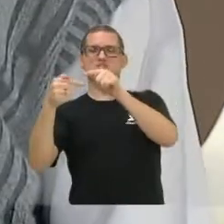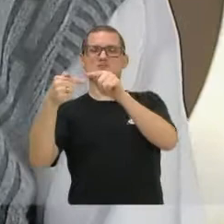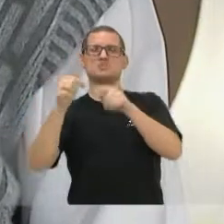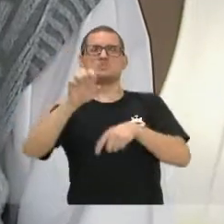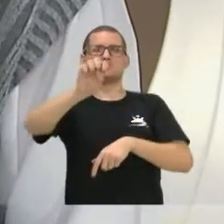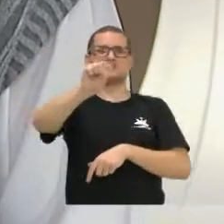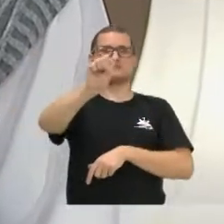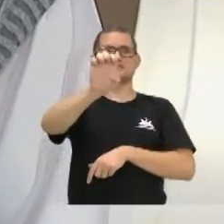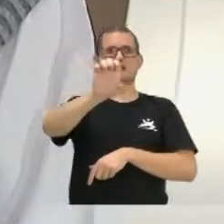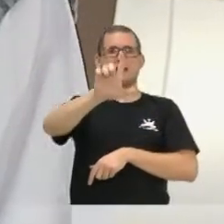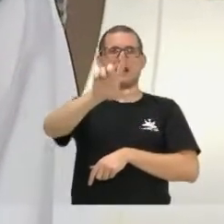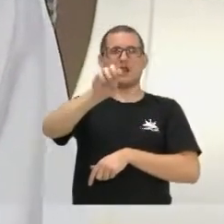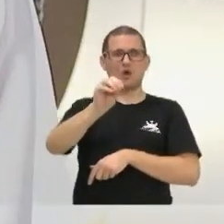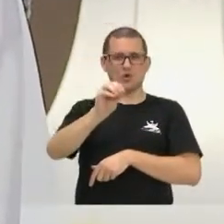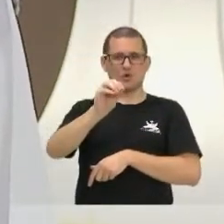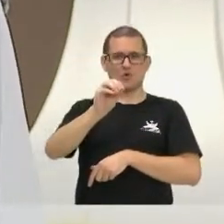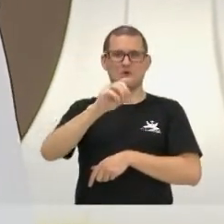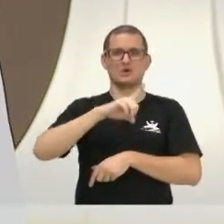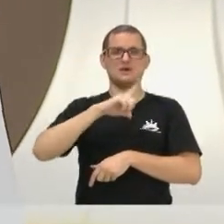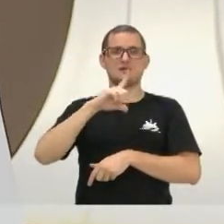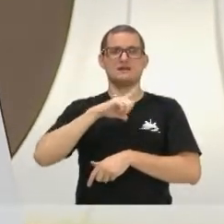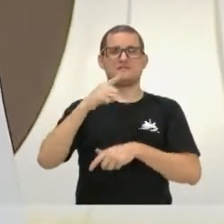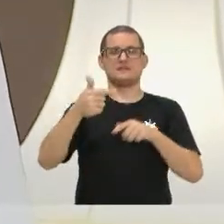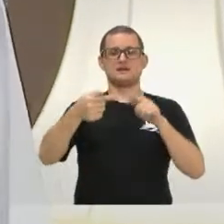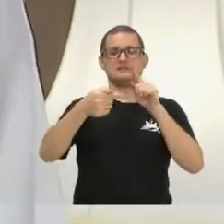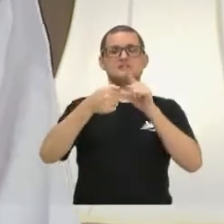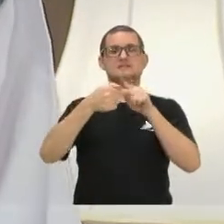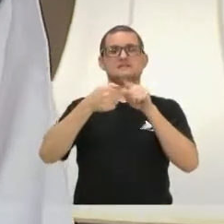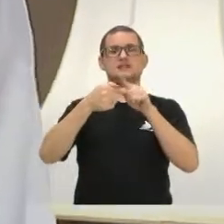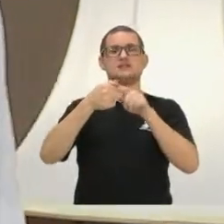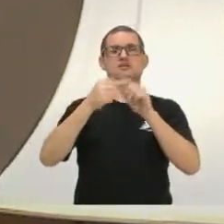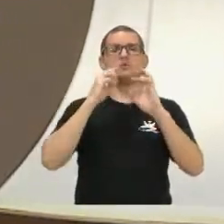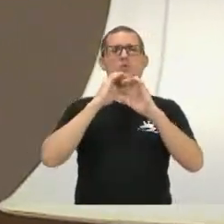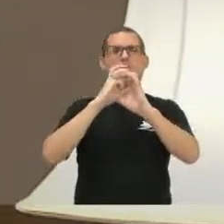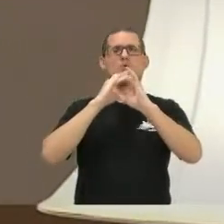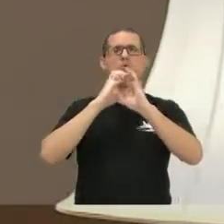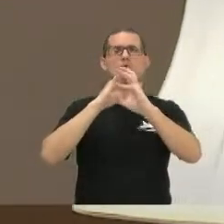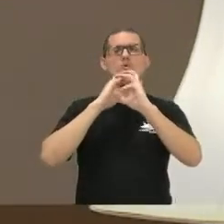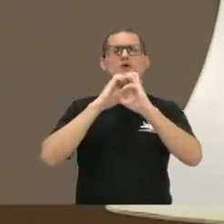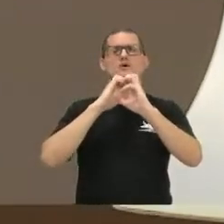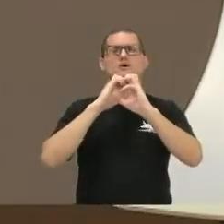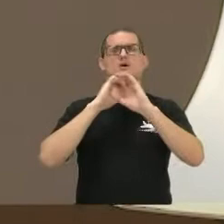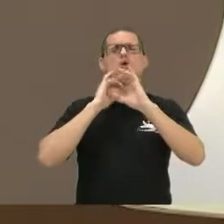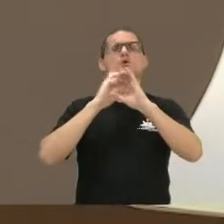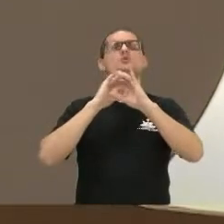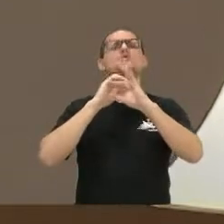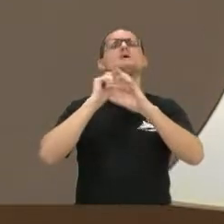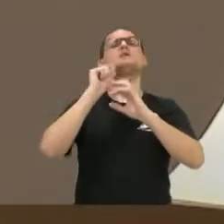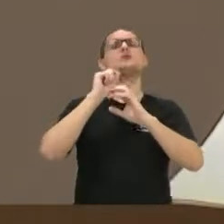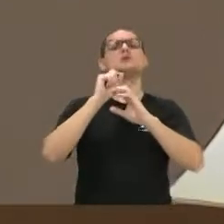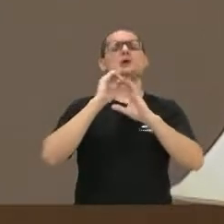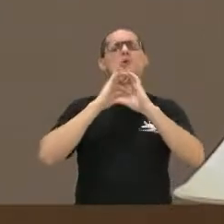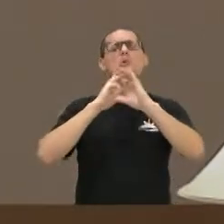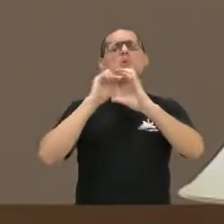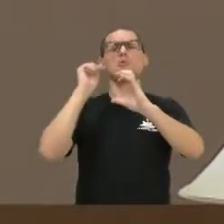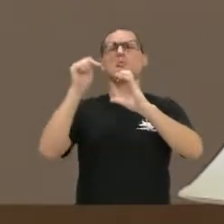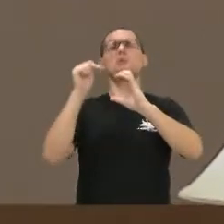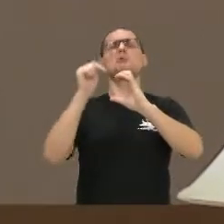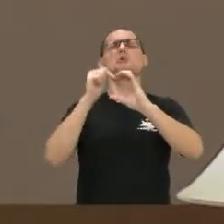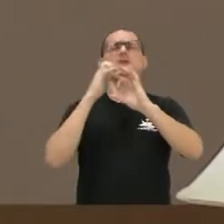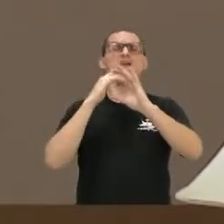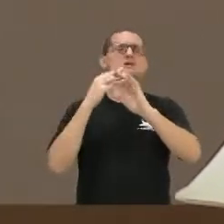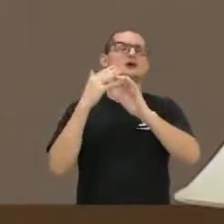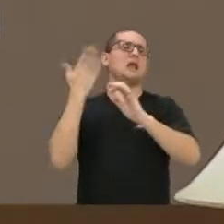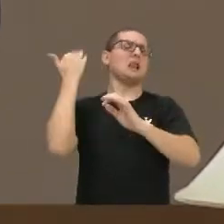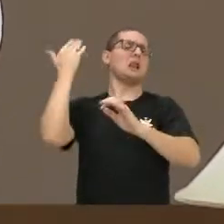e é apareceram na sete trombetas trombetas é o instrumento que tradicional